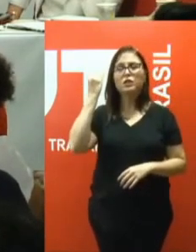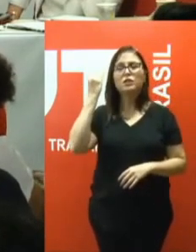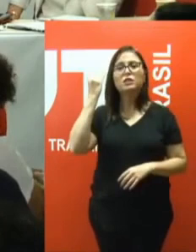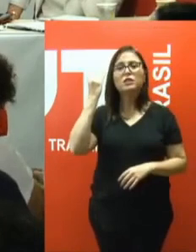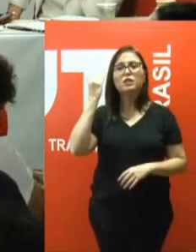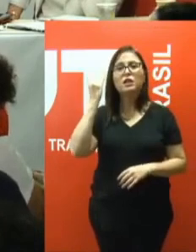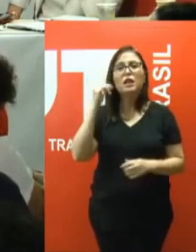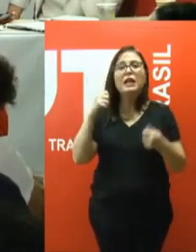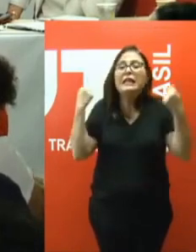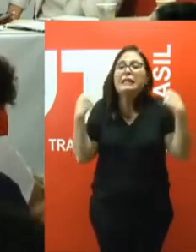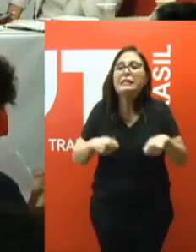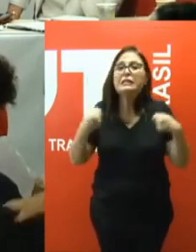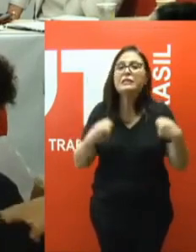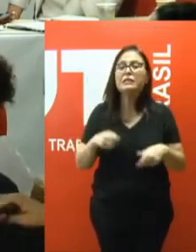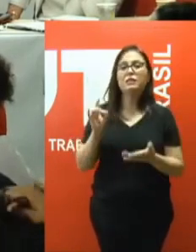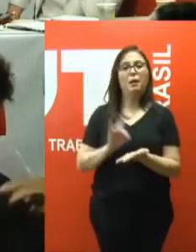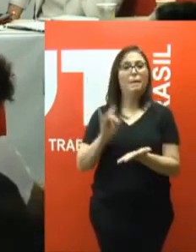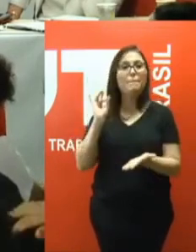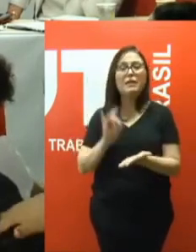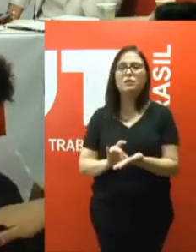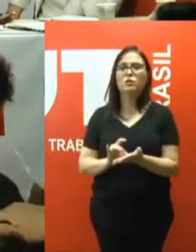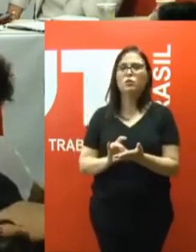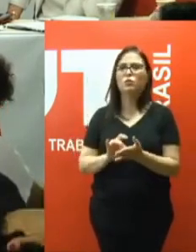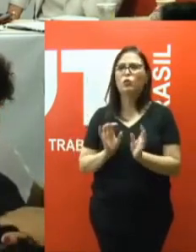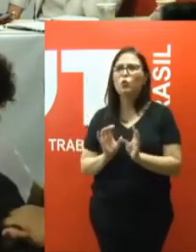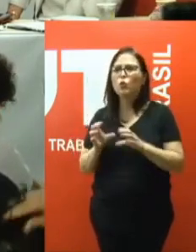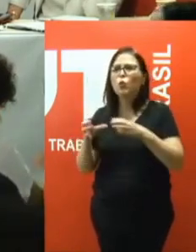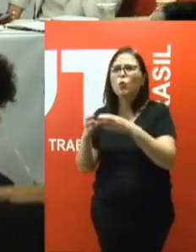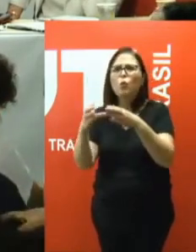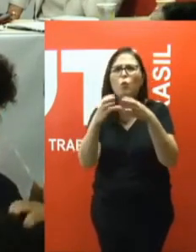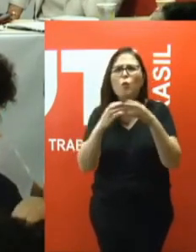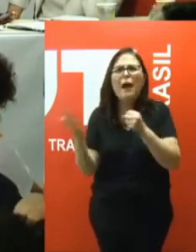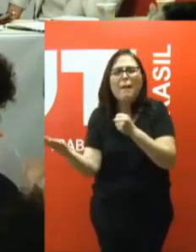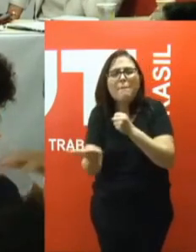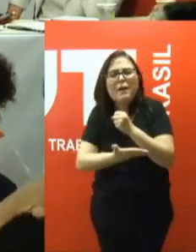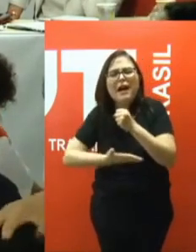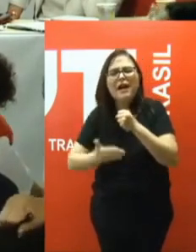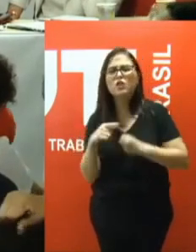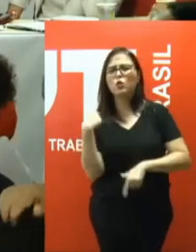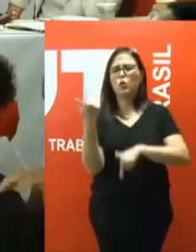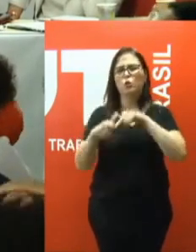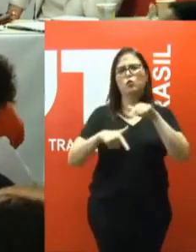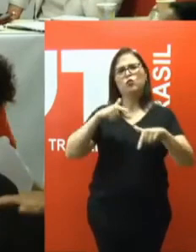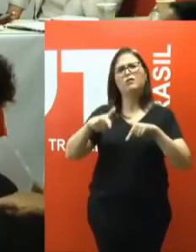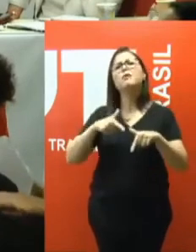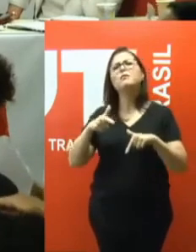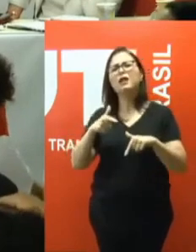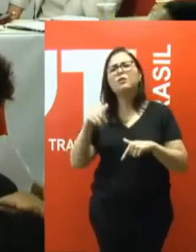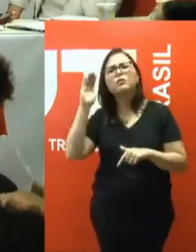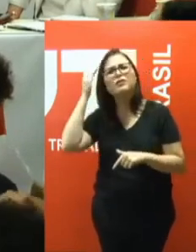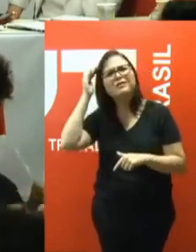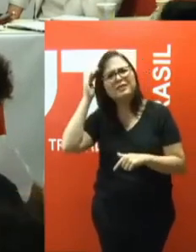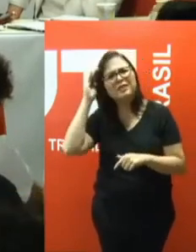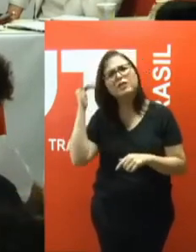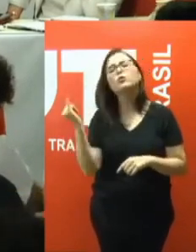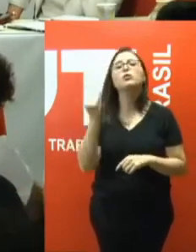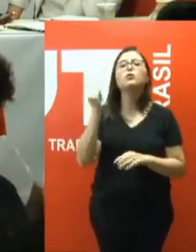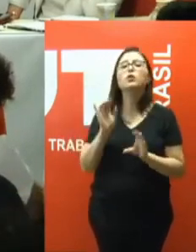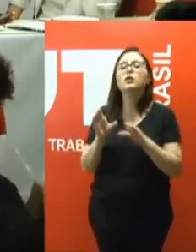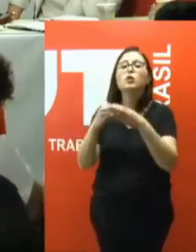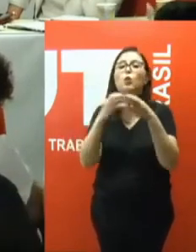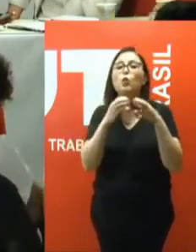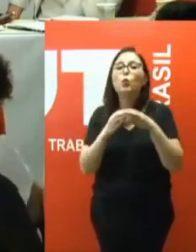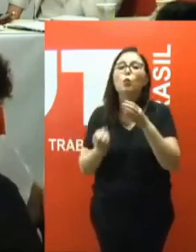estou muito entusiasmado como as nossas bases têm compreendido isso, né? A importância das brigadas digitais, a importância dos comitês.